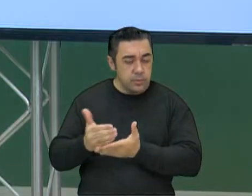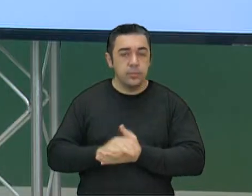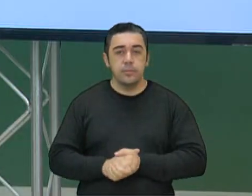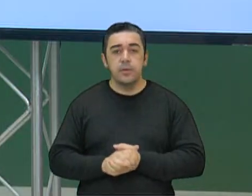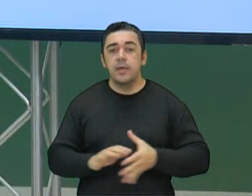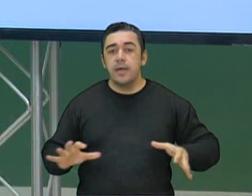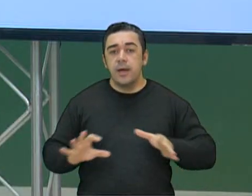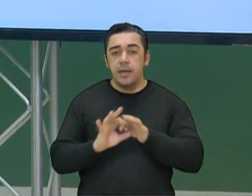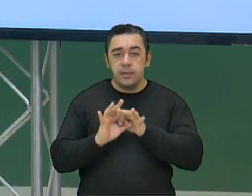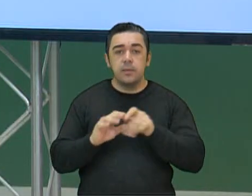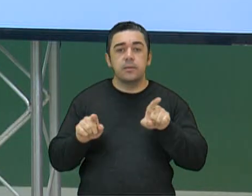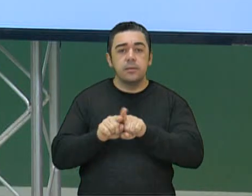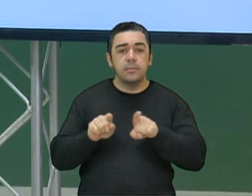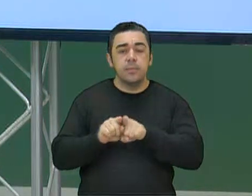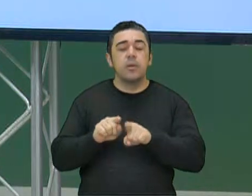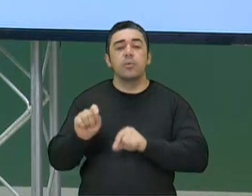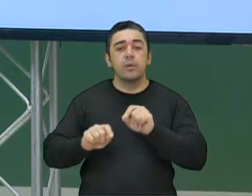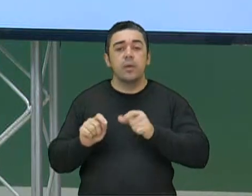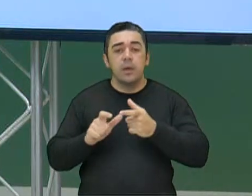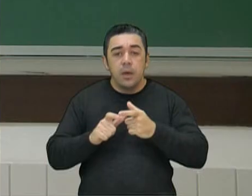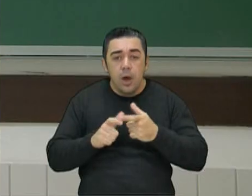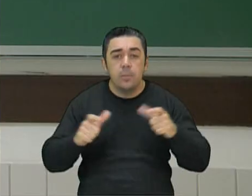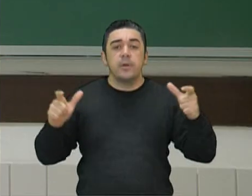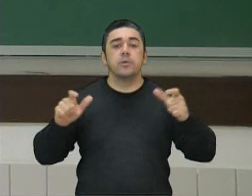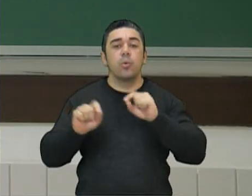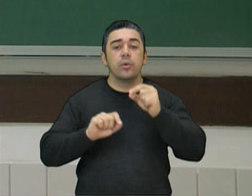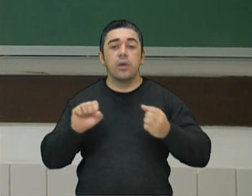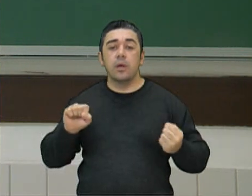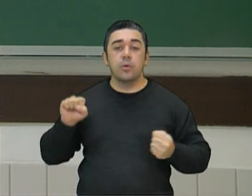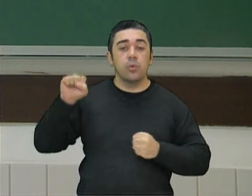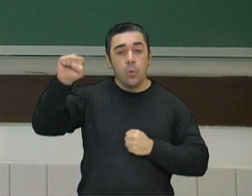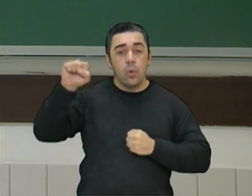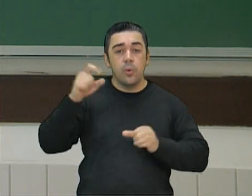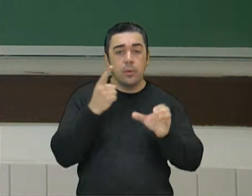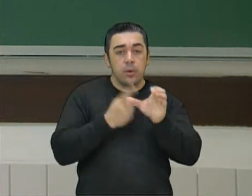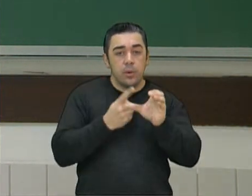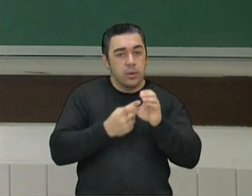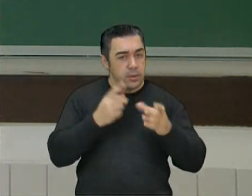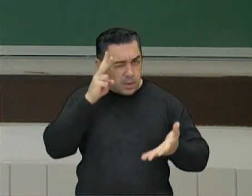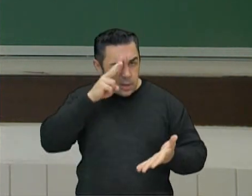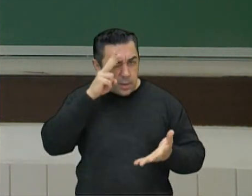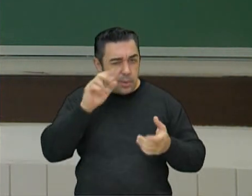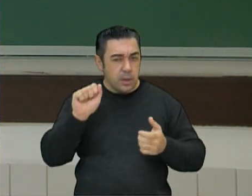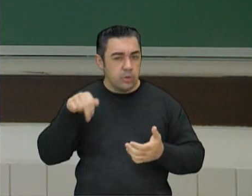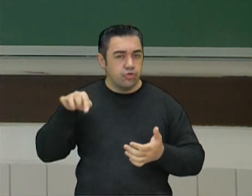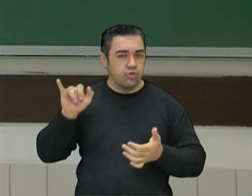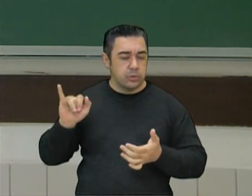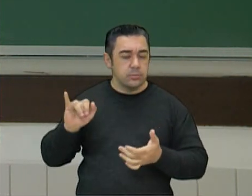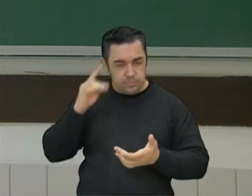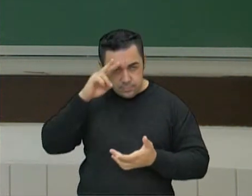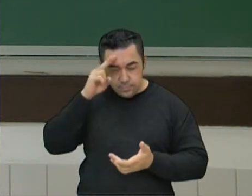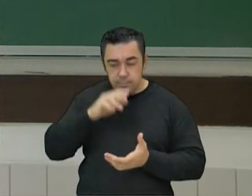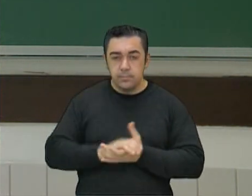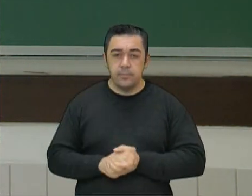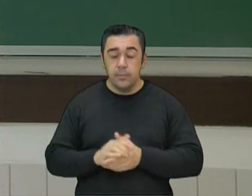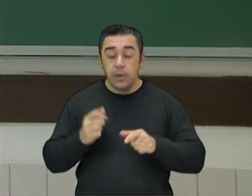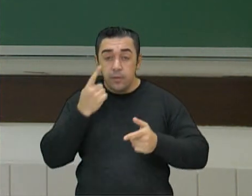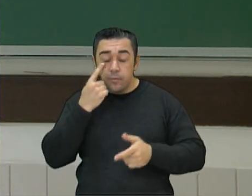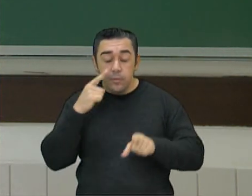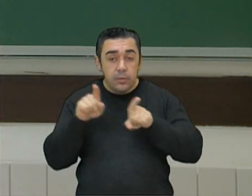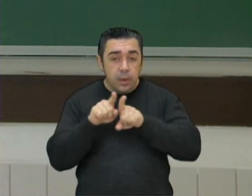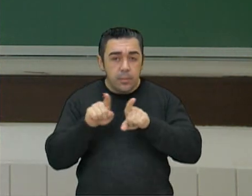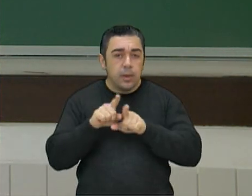uma aliança contra o crescimento do comunismo, Pacto Anti-Comintern, lembra? E ainda, você viu que